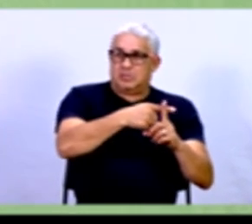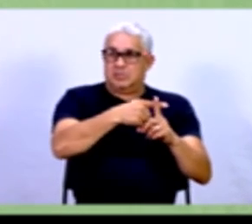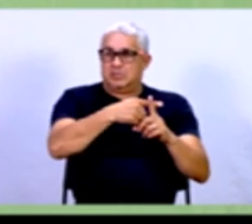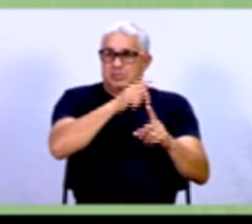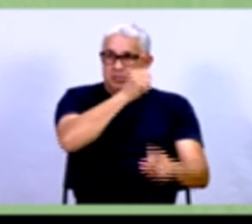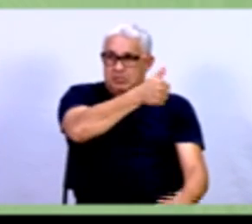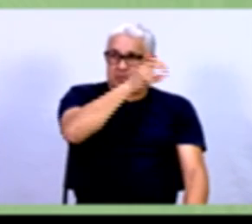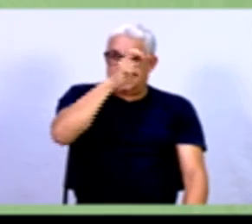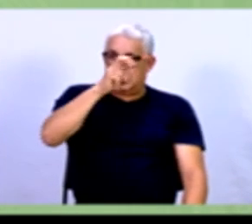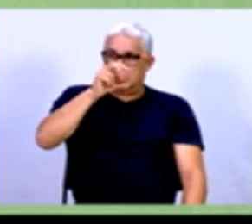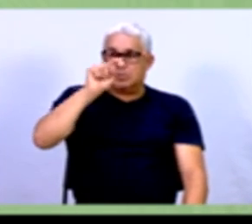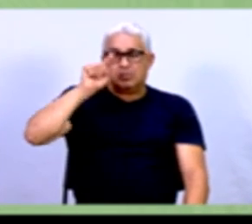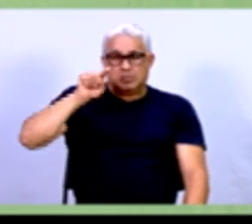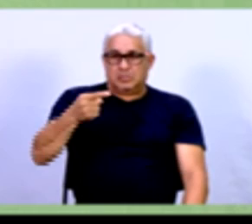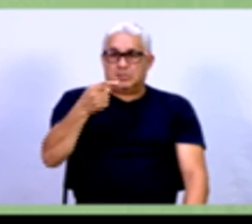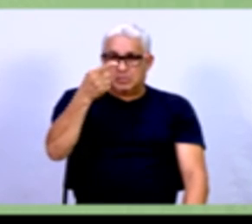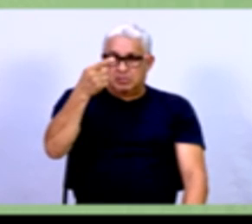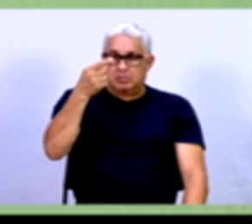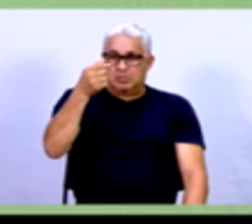1.122,50.